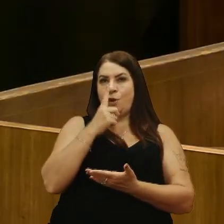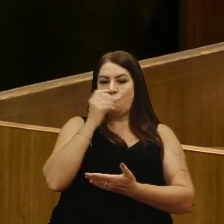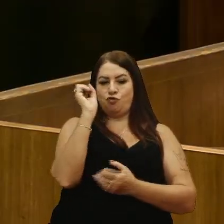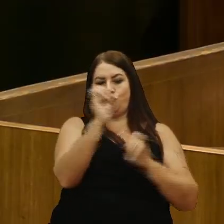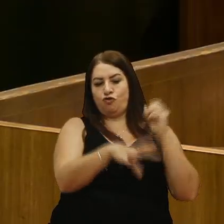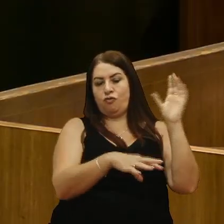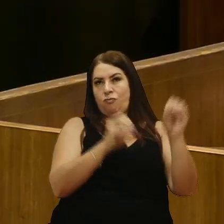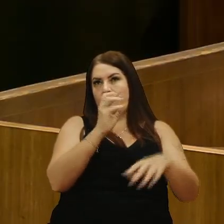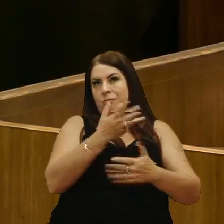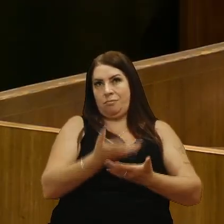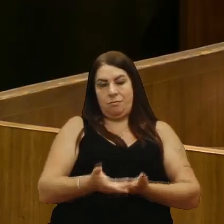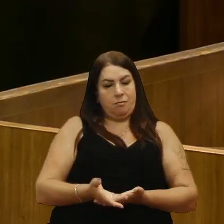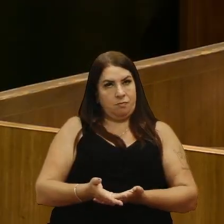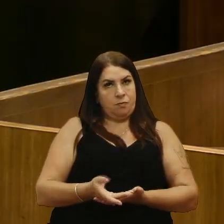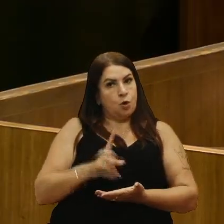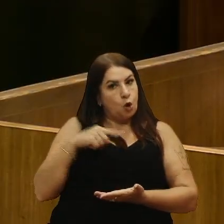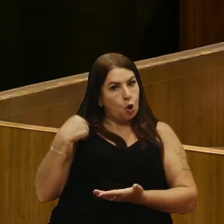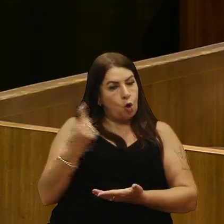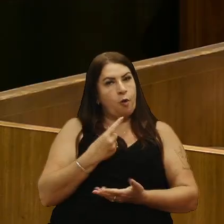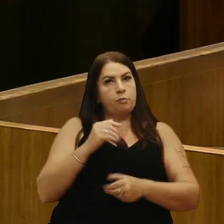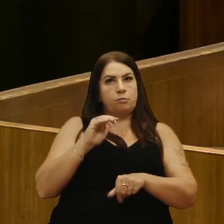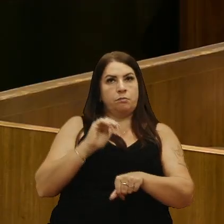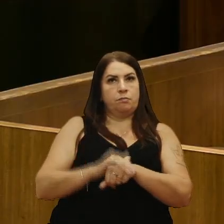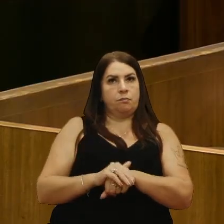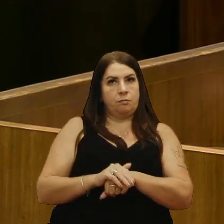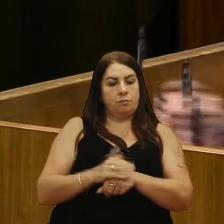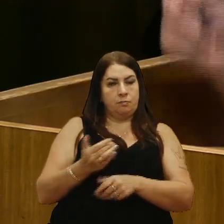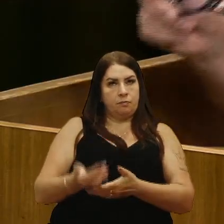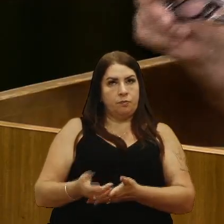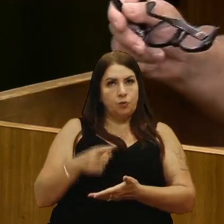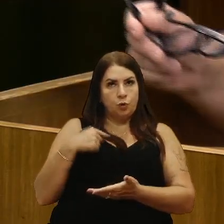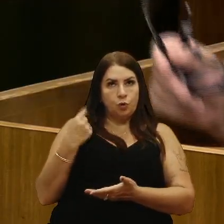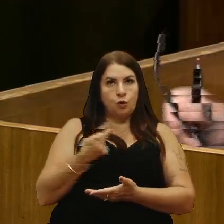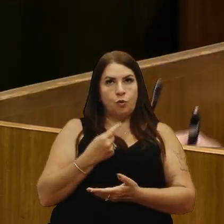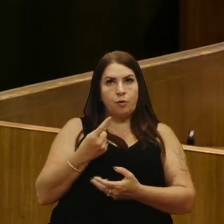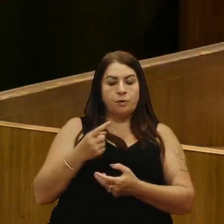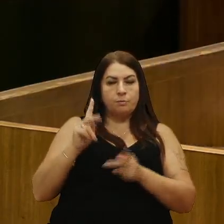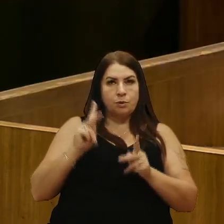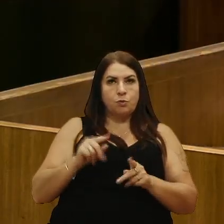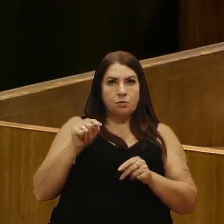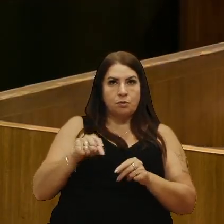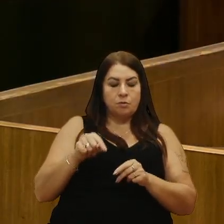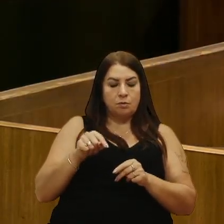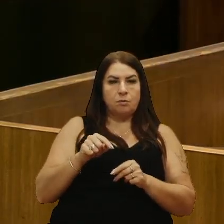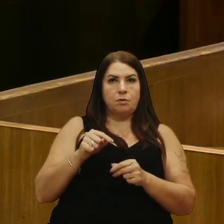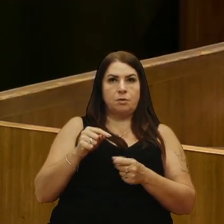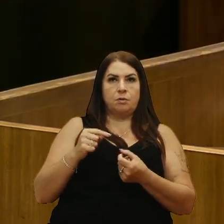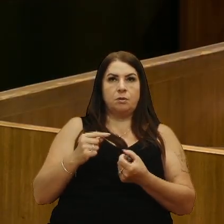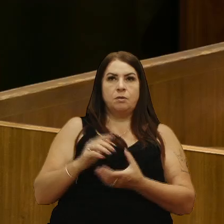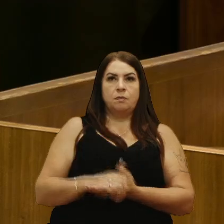lixões. Nós somos culpados. Nós, munícipes.